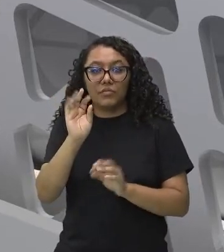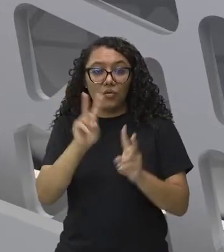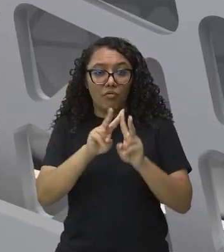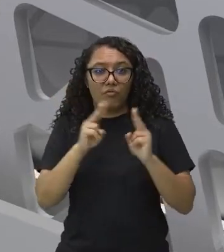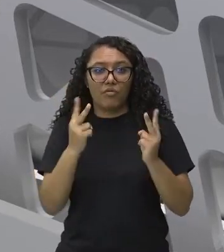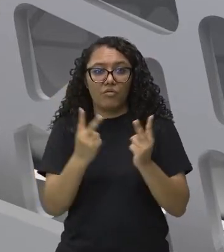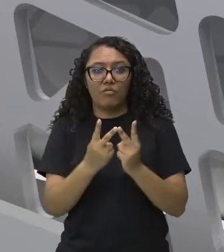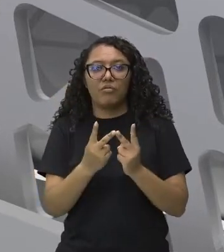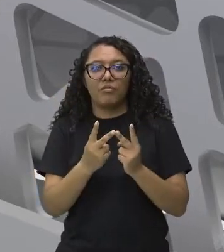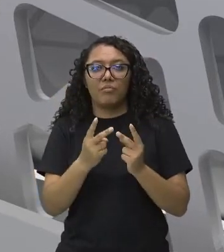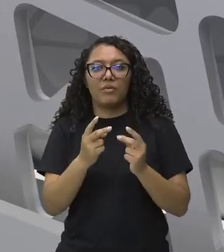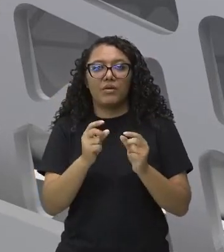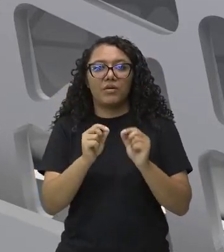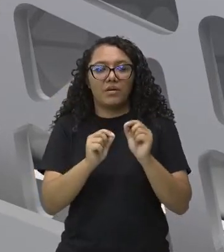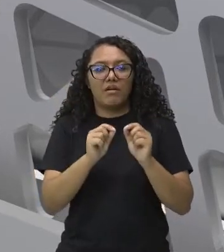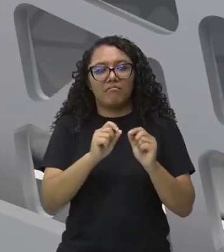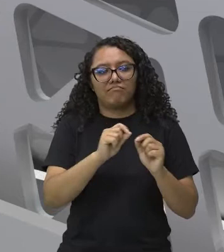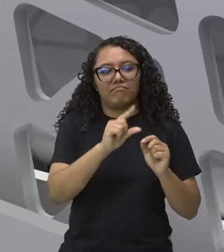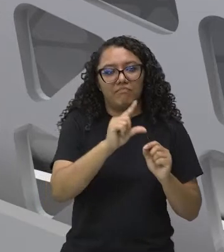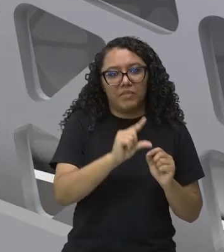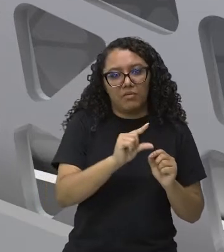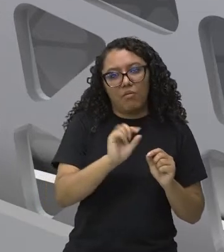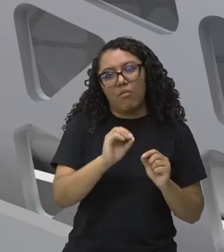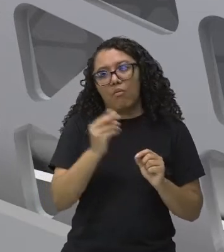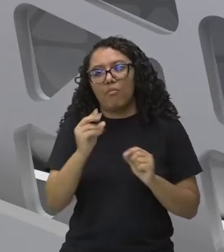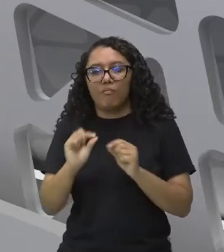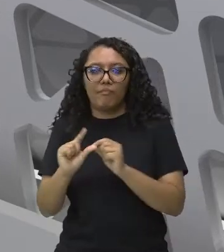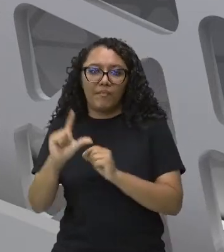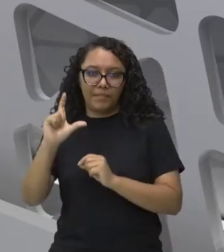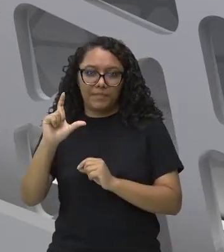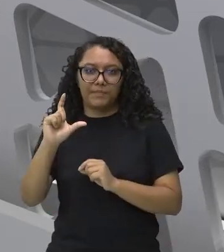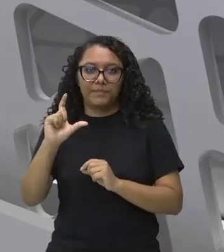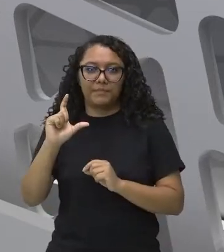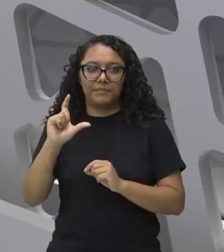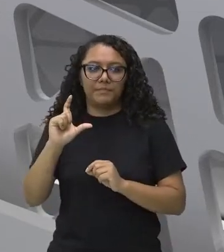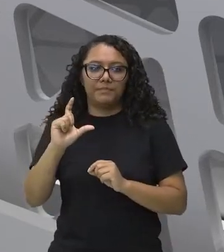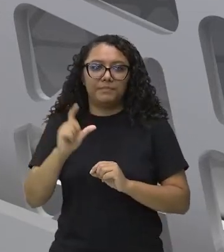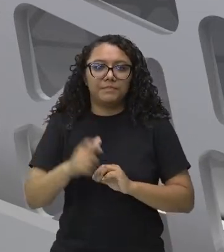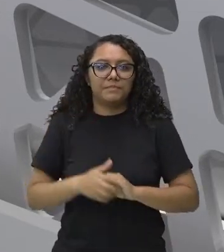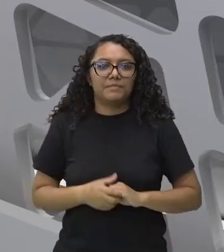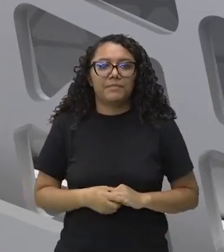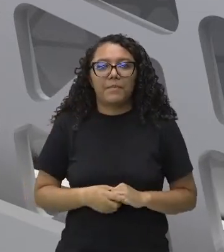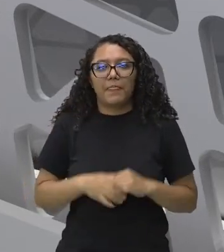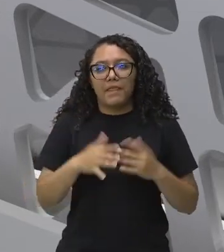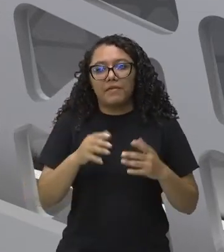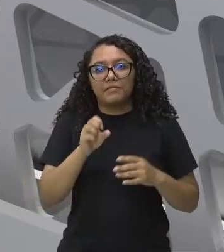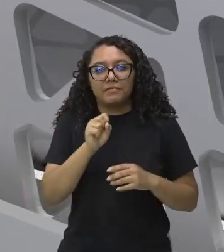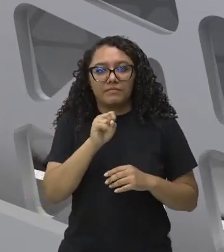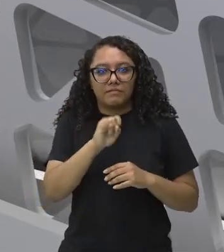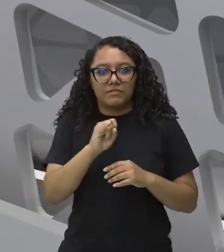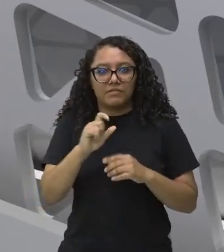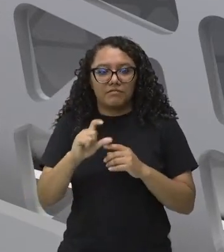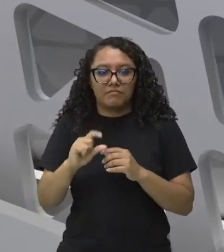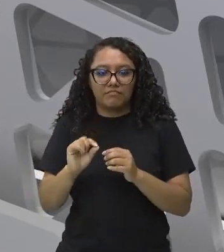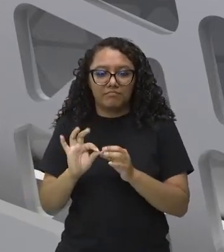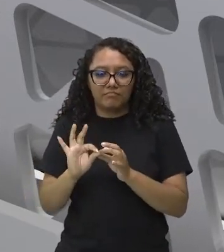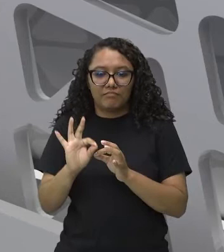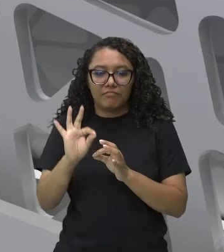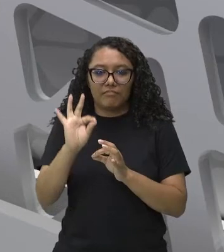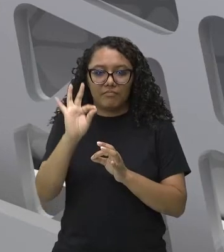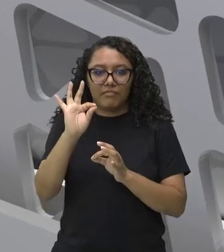desse cilindro ele vai ser maior ou menor, tudo bem? Então, se eu aumentar a altura do